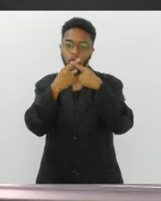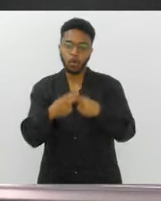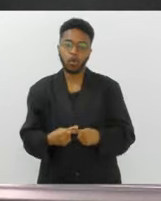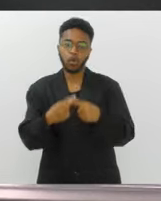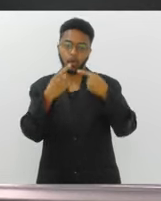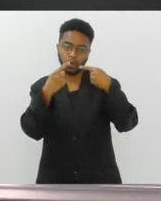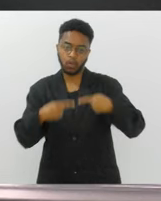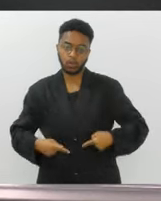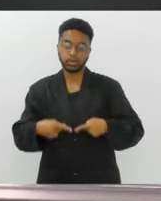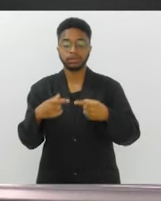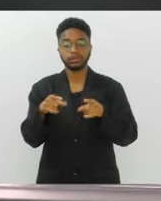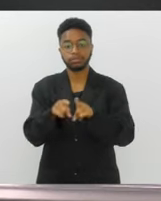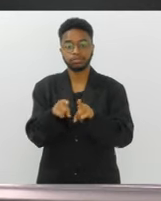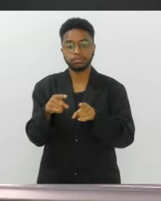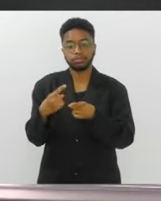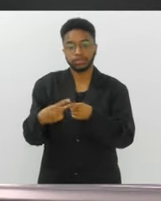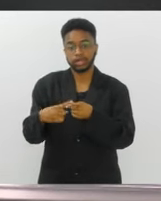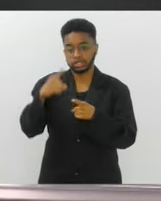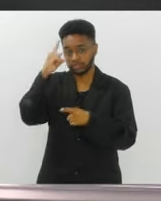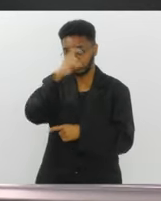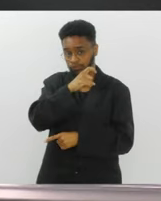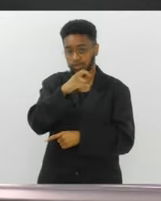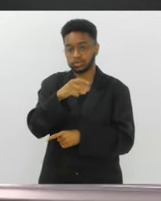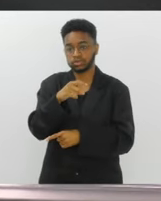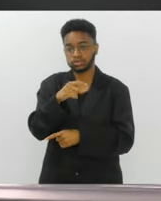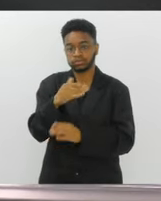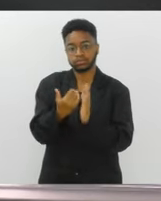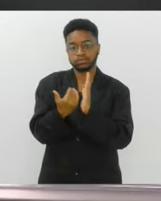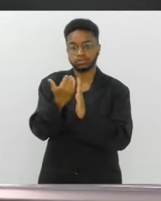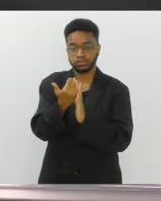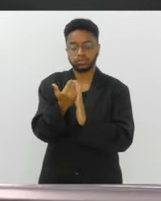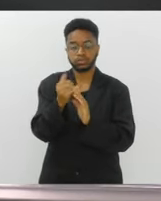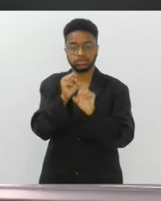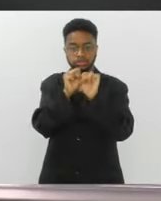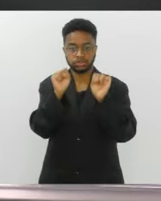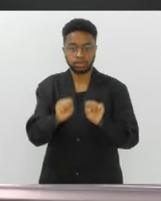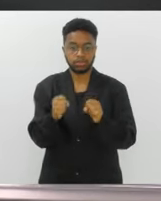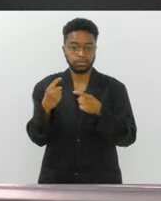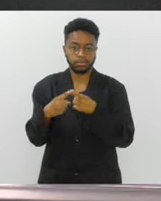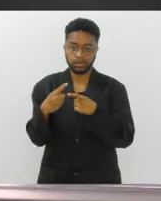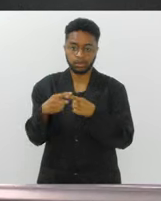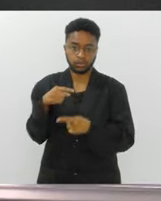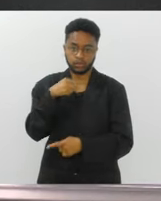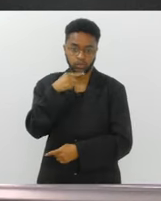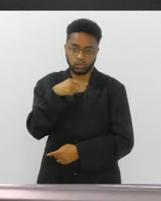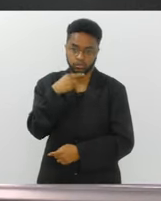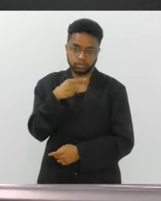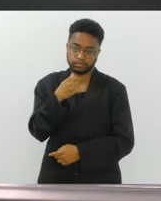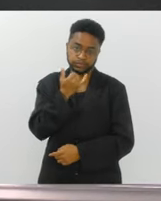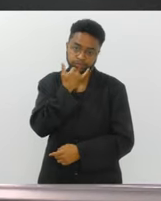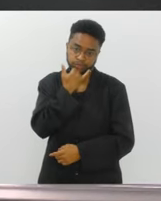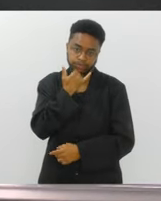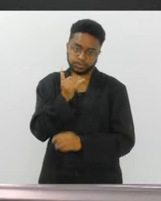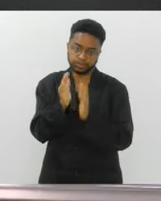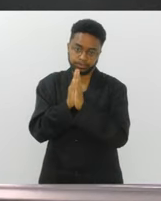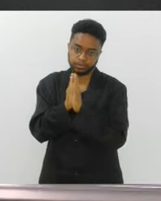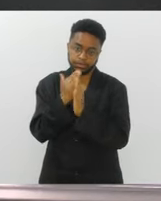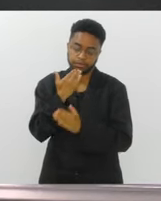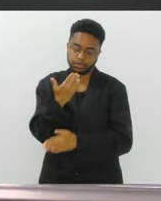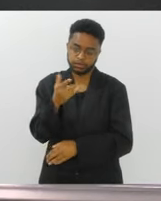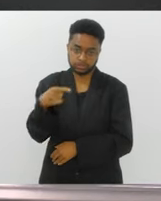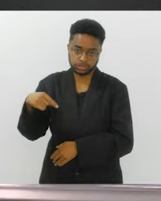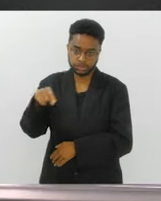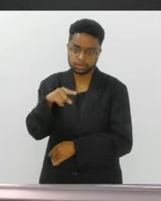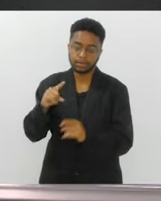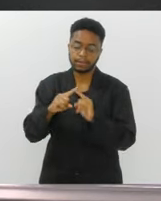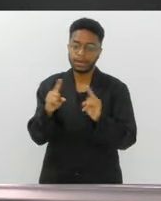que dificulta e complica ainda mais o equacionamento do sistema. É inadiável, senhores, perdoem meu apelo, deputado Luiz Paulo, deputado Dionísio